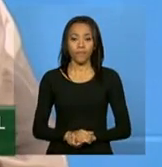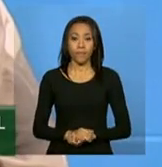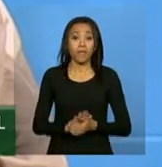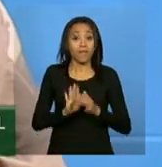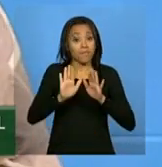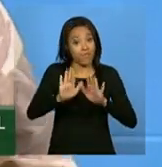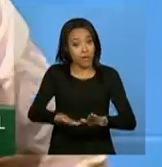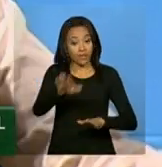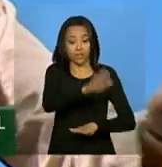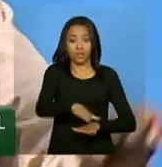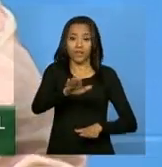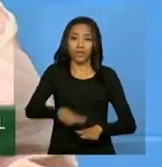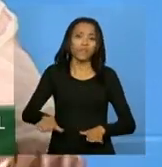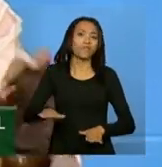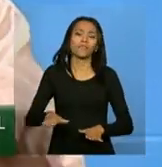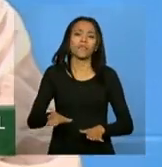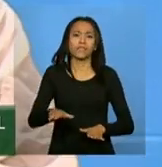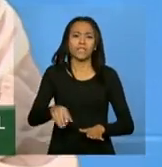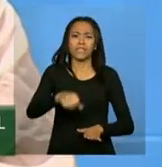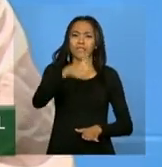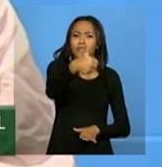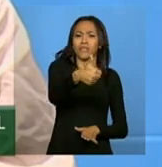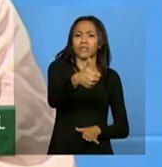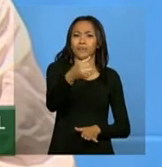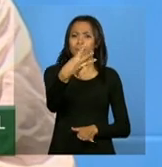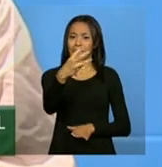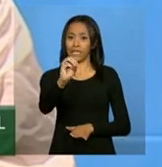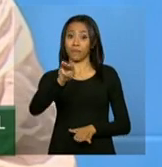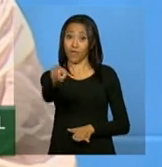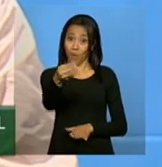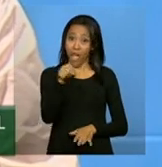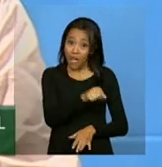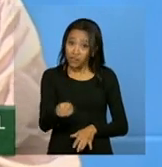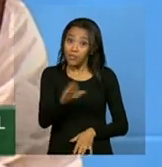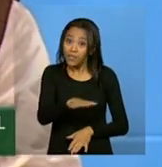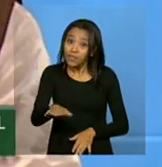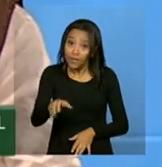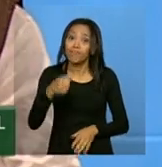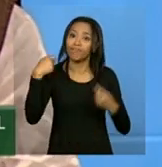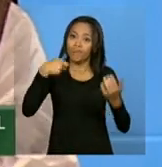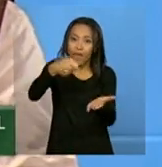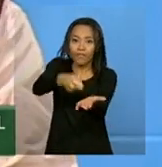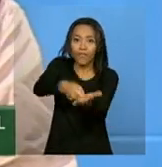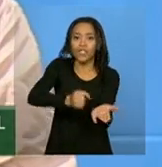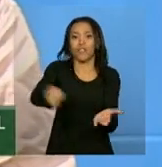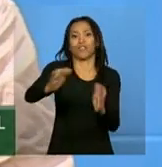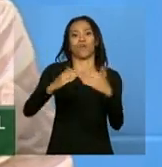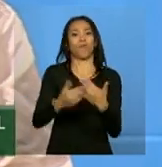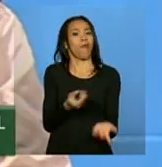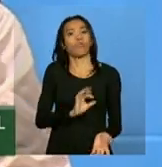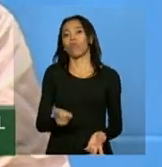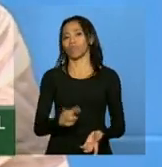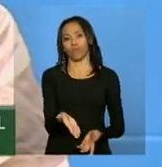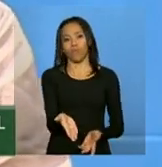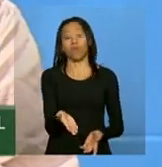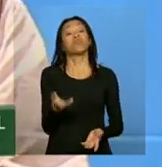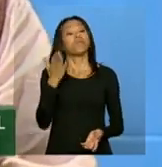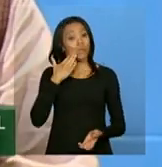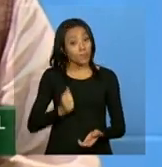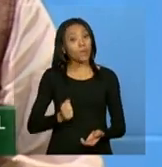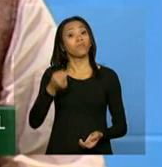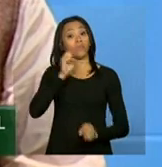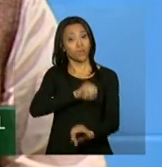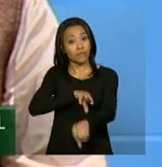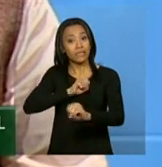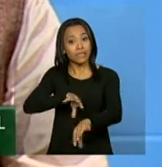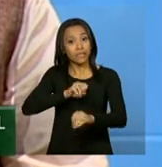Mas nas crianças mais jovenzinhas, o número chega a 130 milhões. Essas crianças deveriam estar na escola e não estão. E nós sabemos que a educação